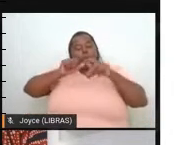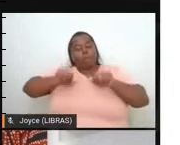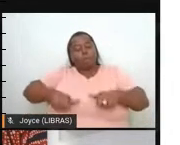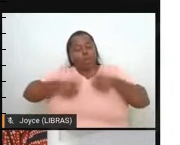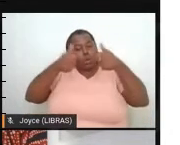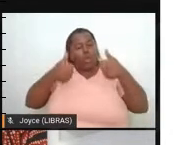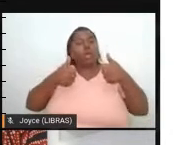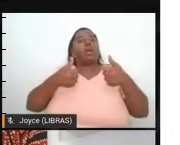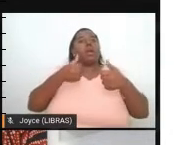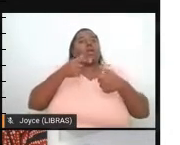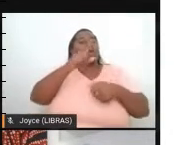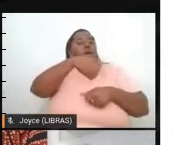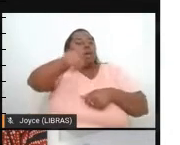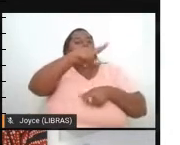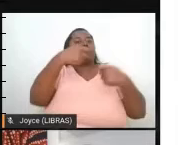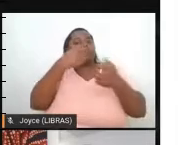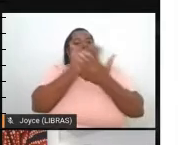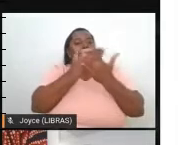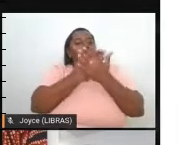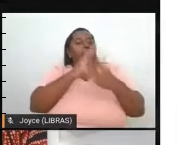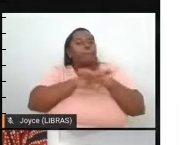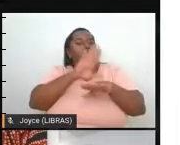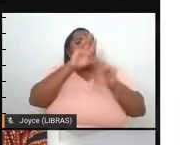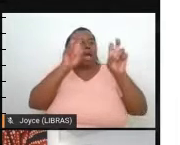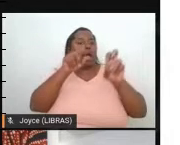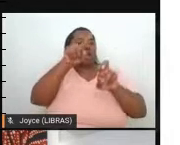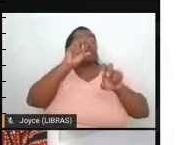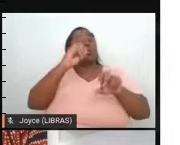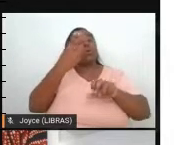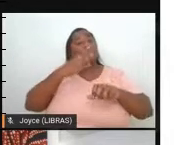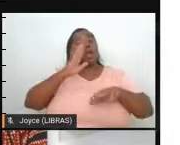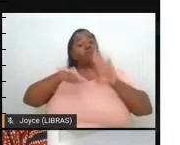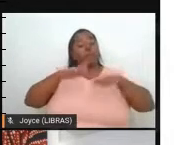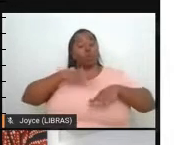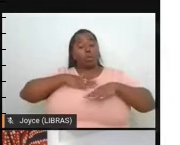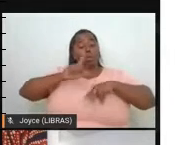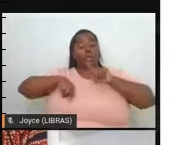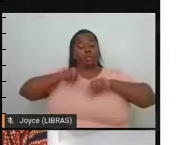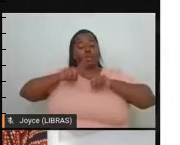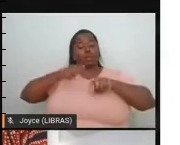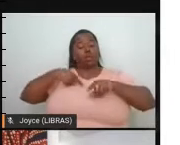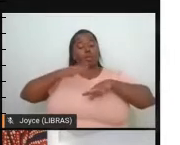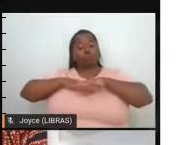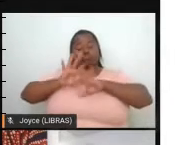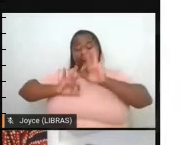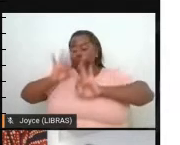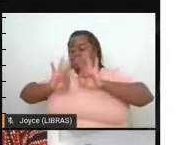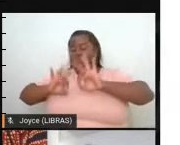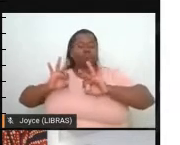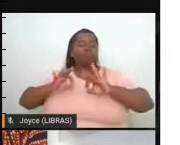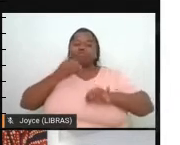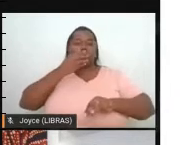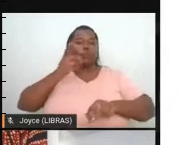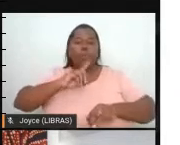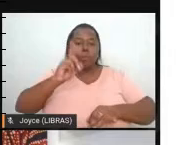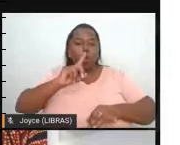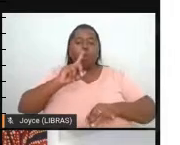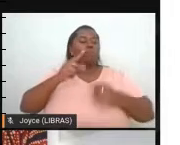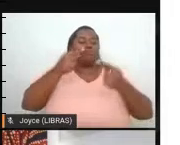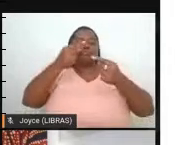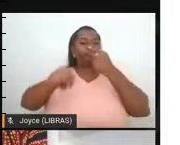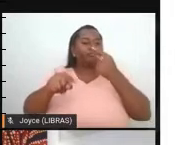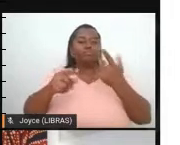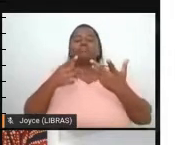mais esse ponto, tá? Ou até o meu material não foi bom naquele ponto, tá? Meu material não foi suficiente ali que eu